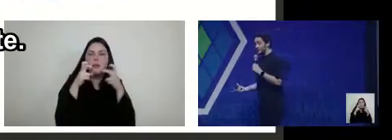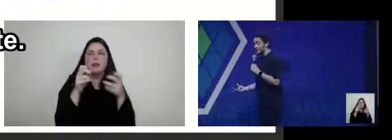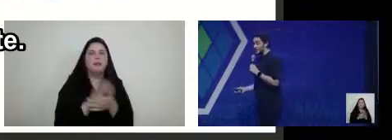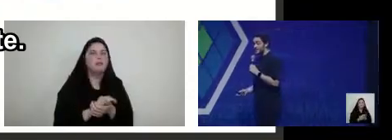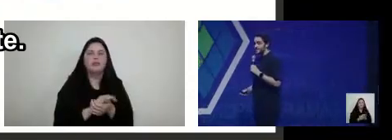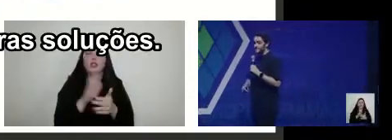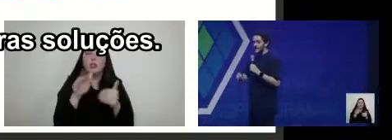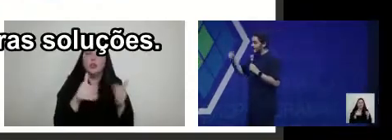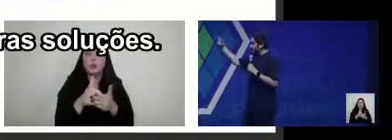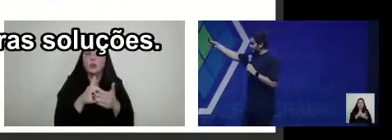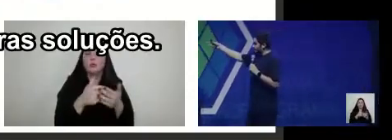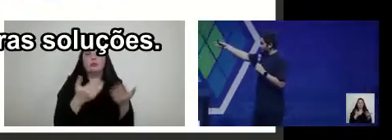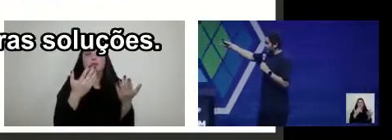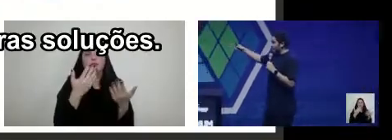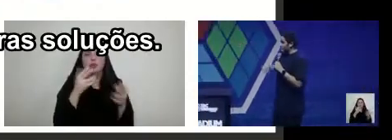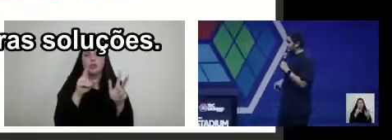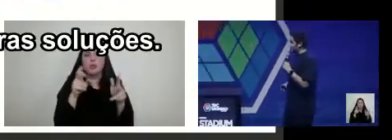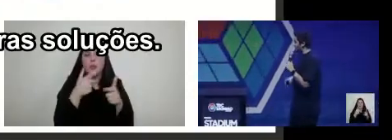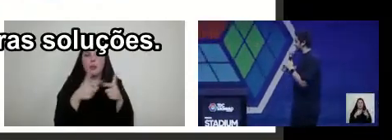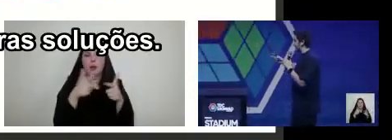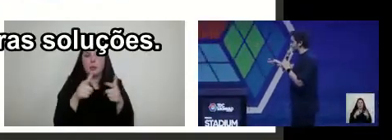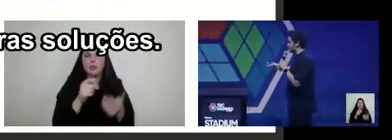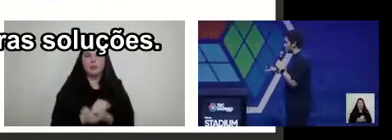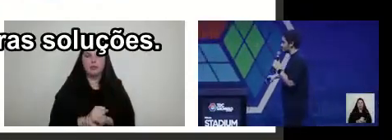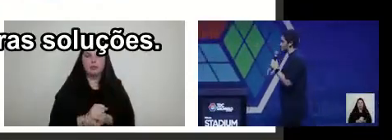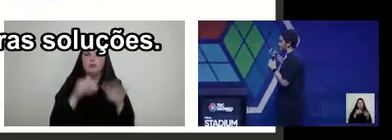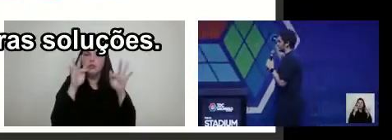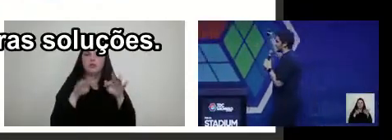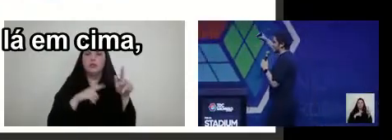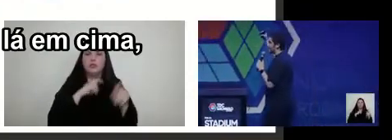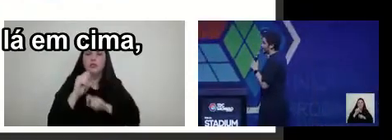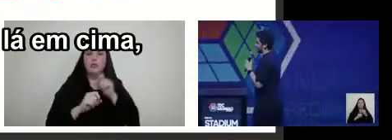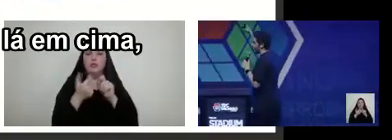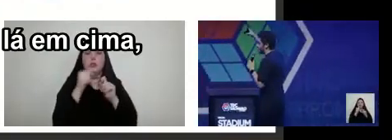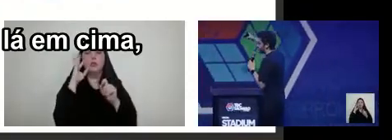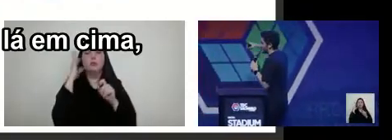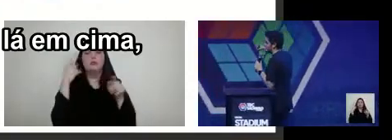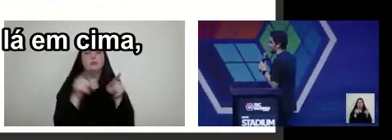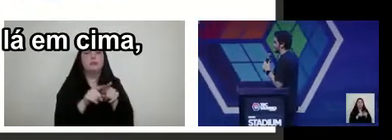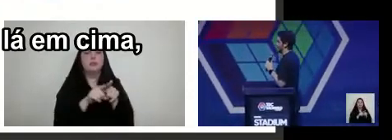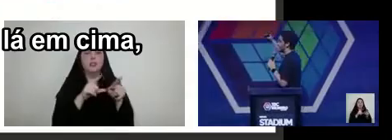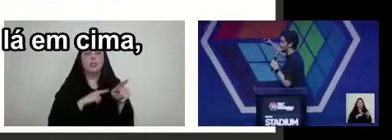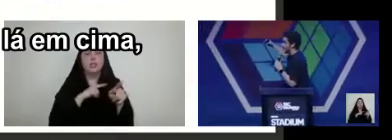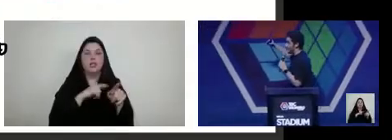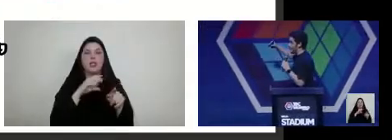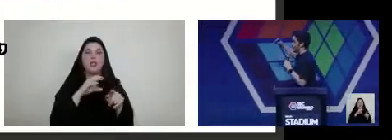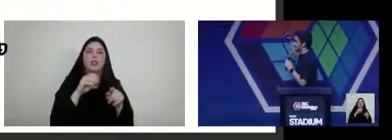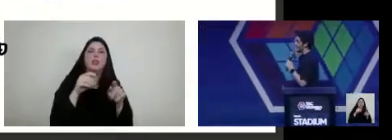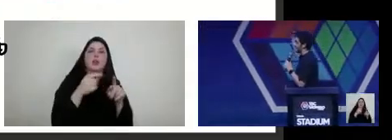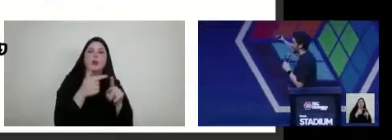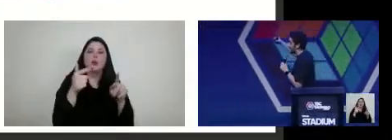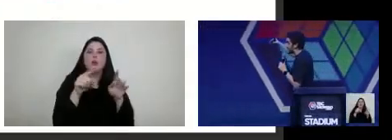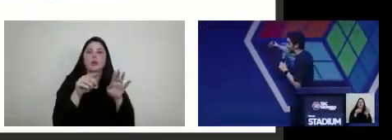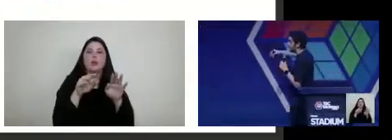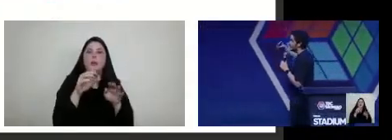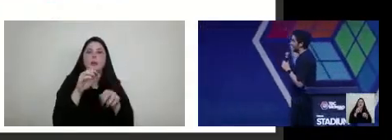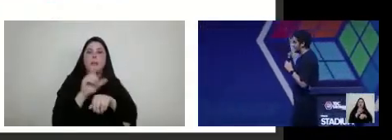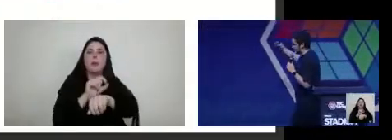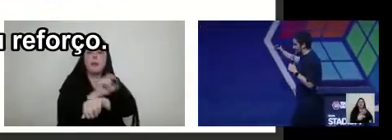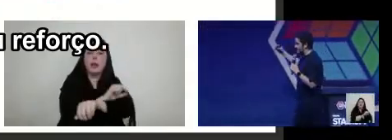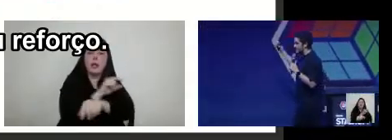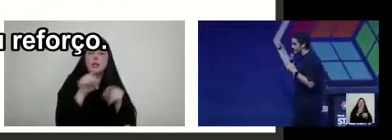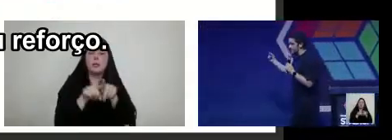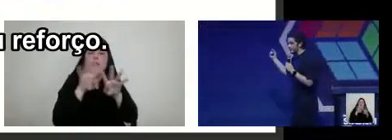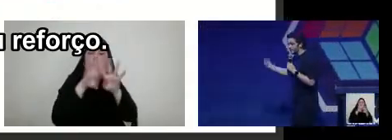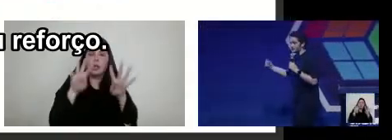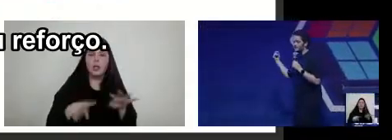é muito importante. No final você tem uma série de outras soluções. Então você tem a camada de compute lá em cima, a camada de pipelines, a camada de rede, a